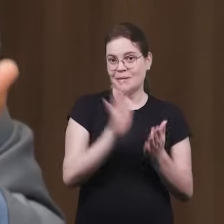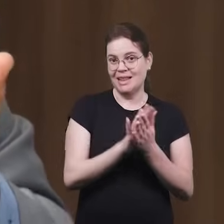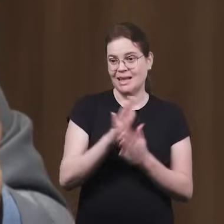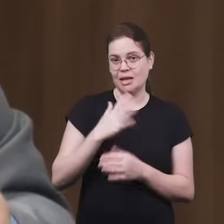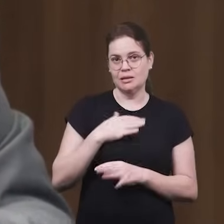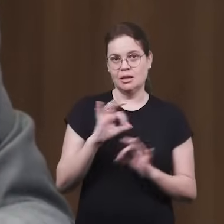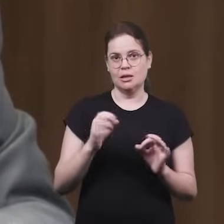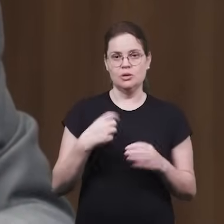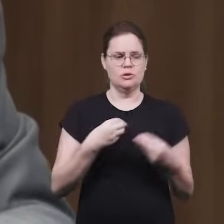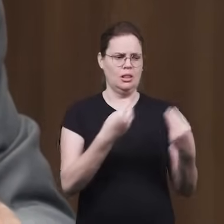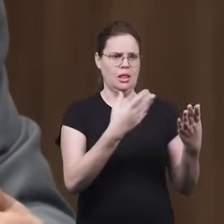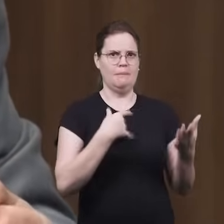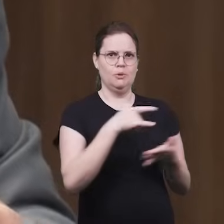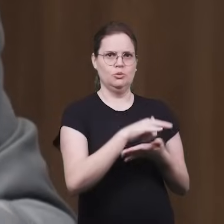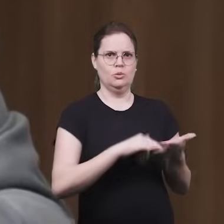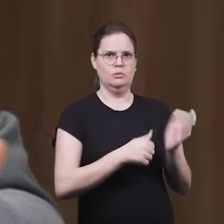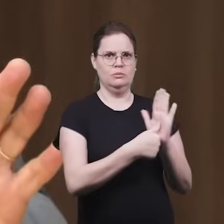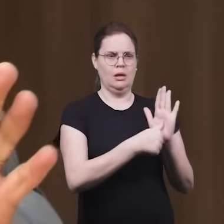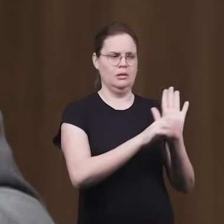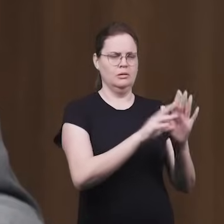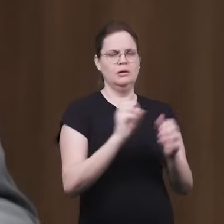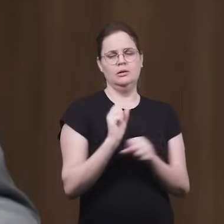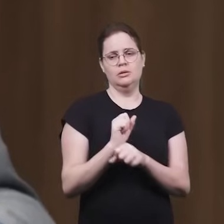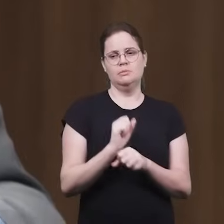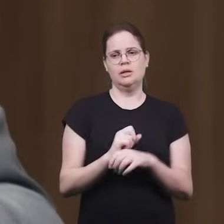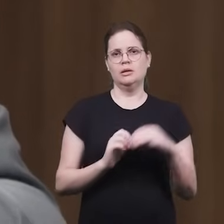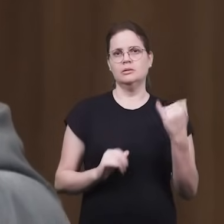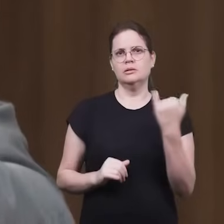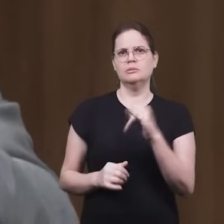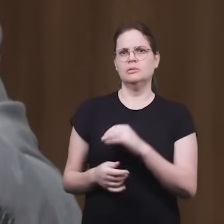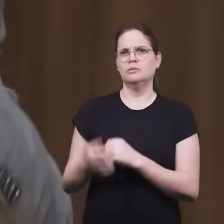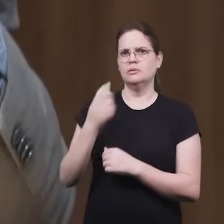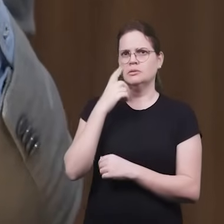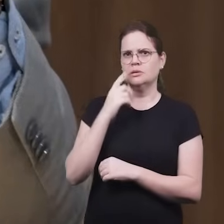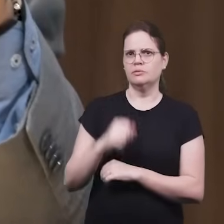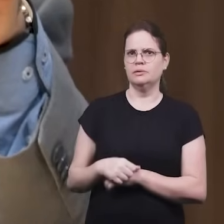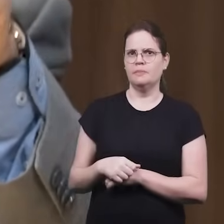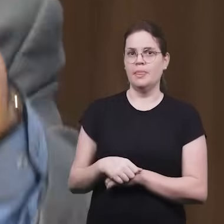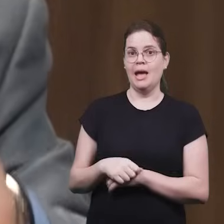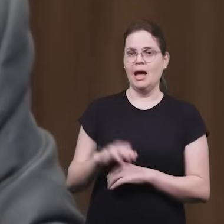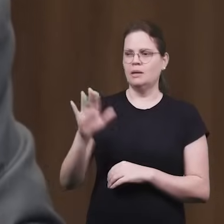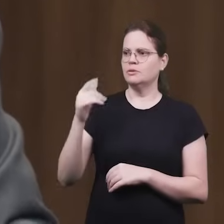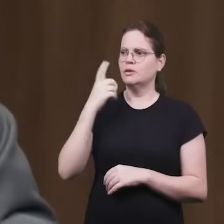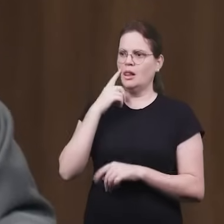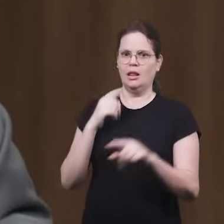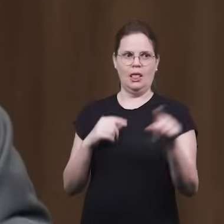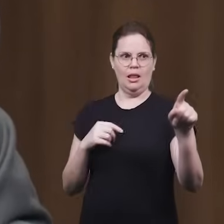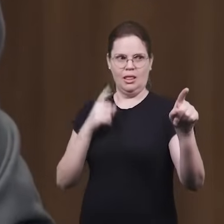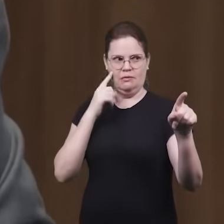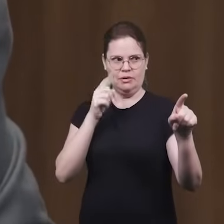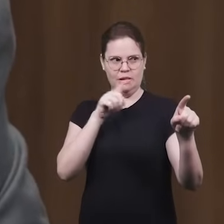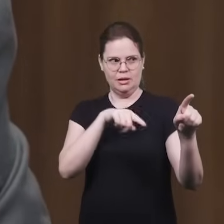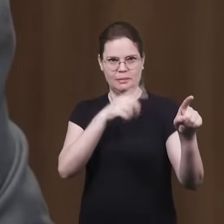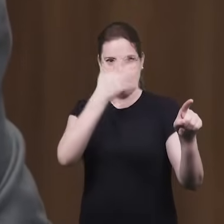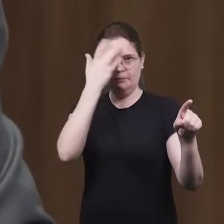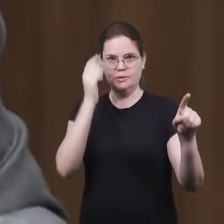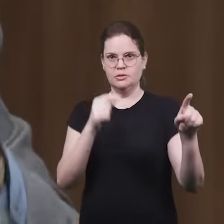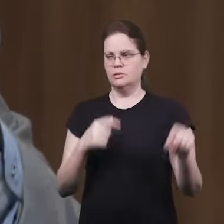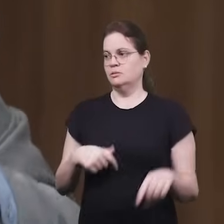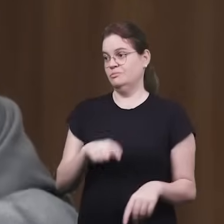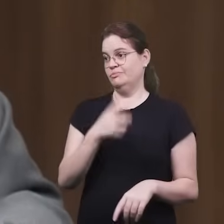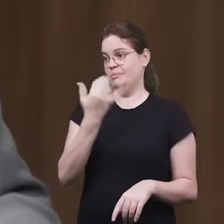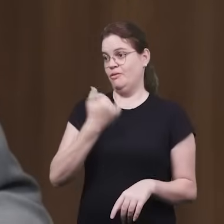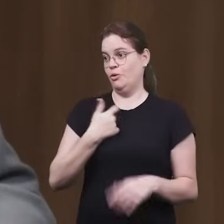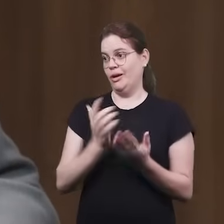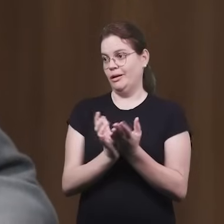chegado, dado minha documentação, esperando ser chamado, e ele falou assim, tá vendo aquela pessoa passando ali? Eu olhei, sim, diz